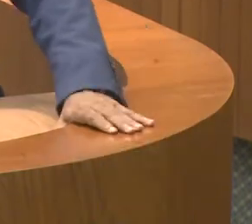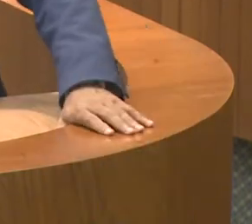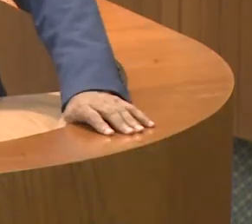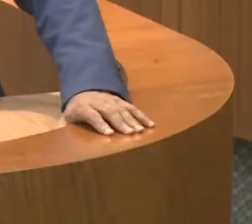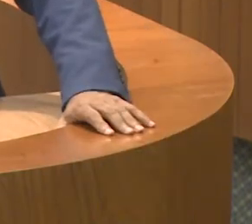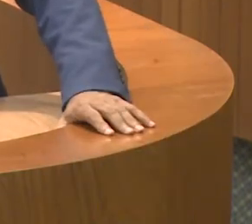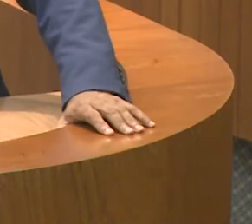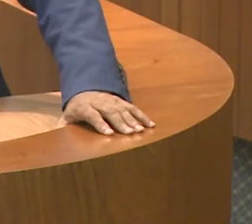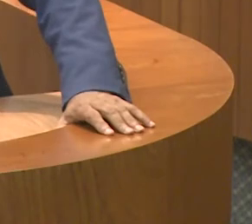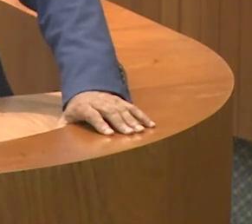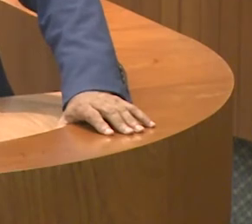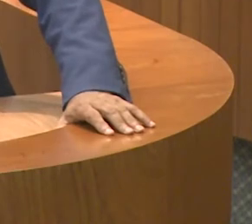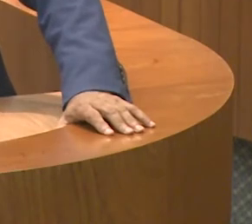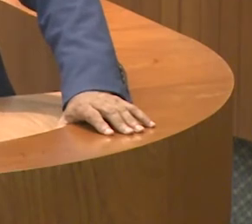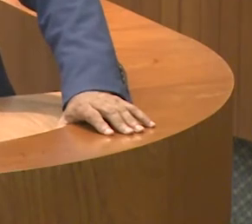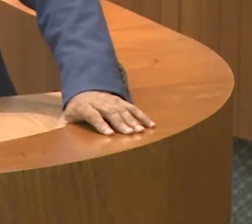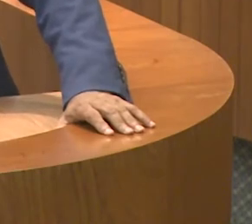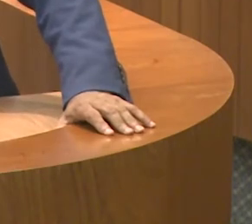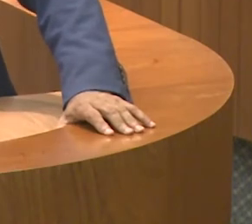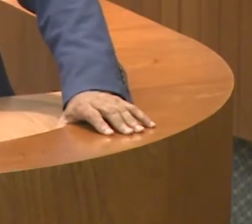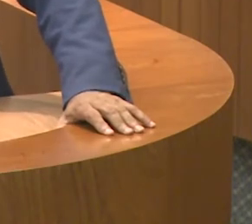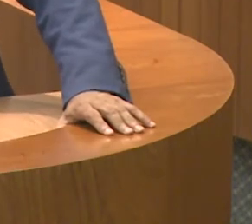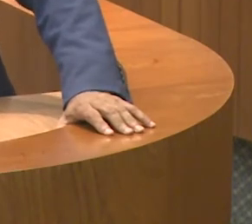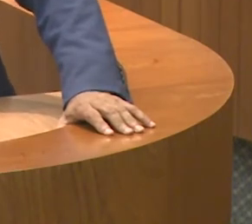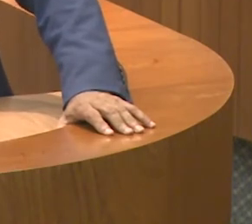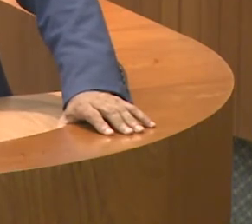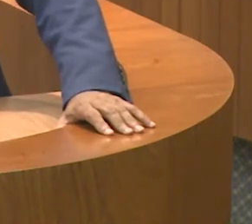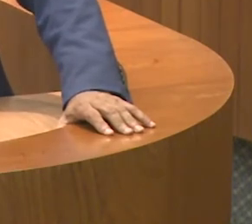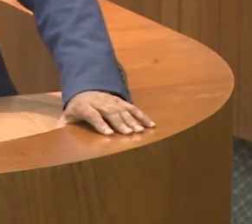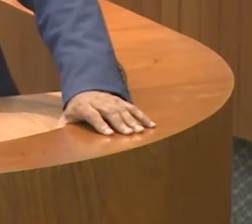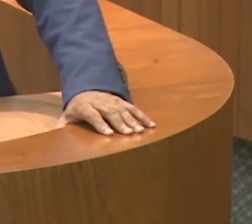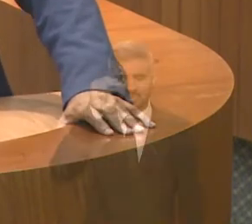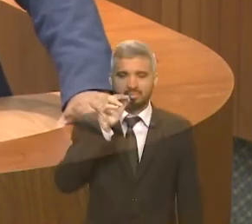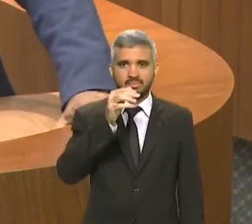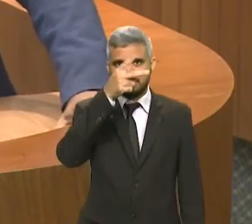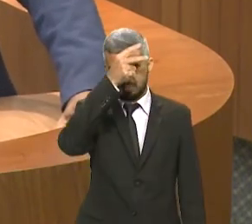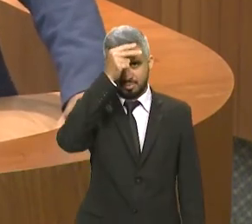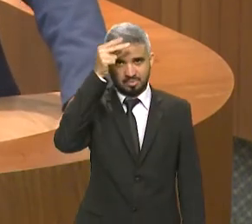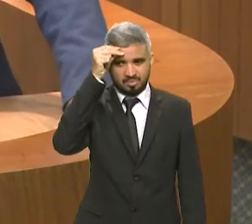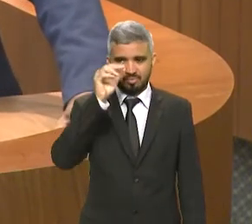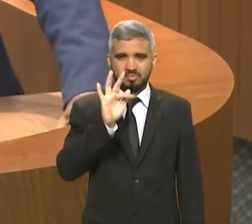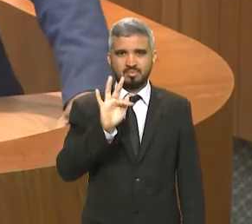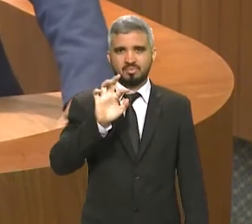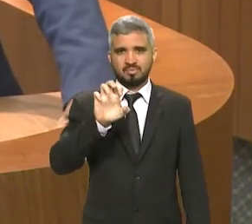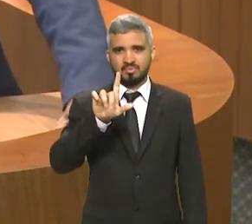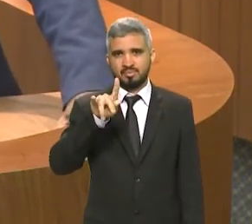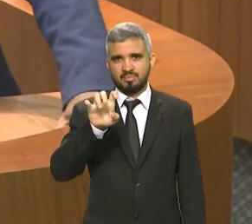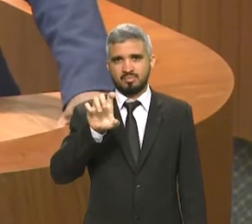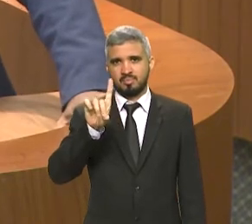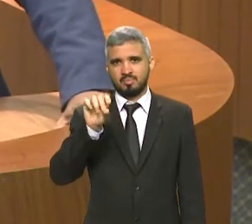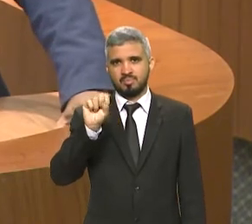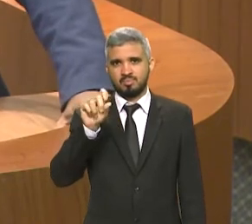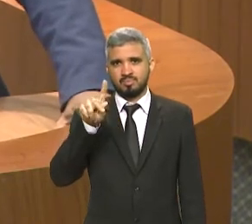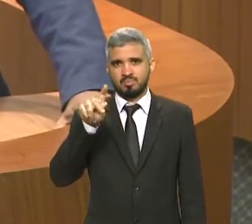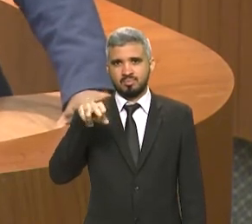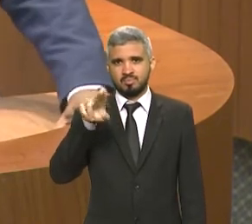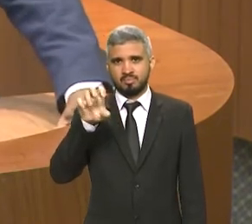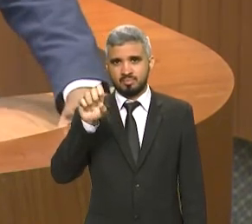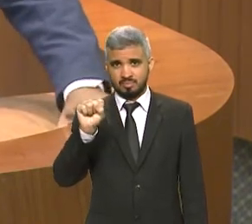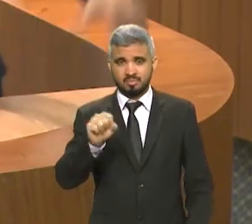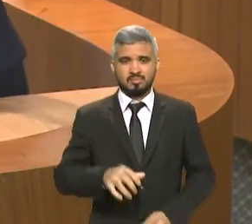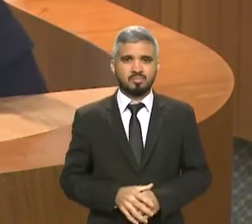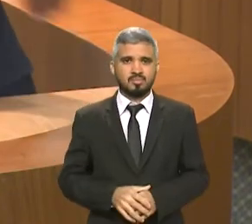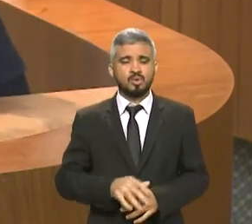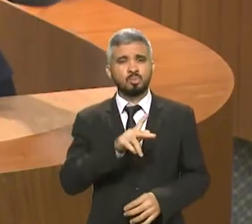Pneus. Os professores estão sendo prejudicados, ameaçados, perseguidos. Mais de 20 dias os professores na rua, na porta